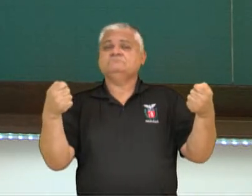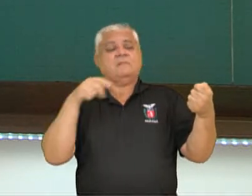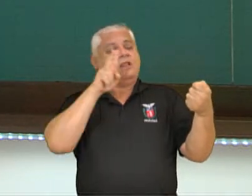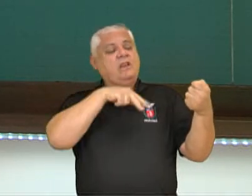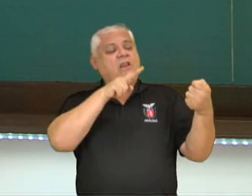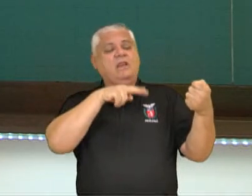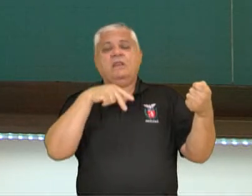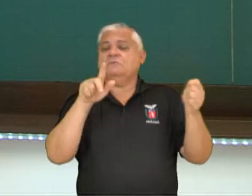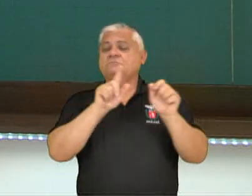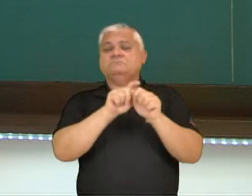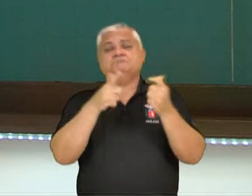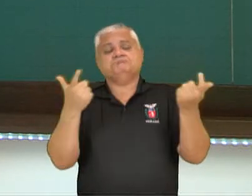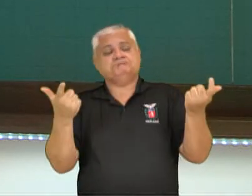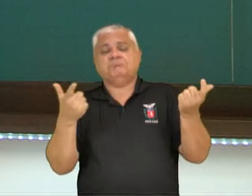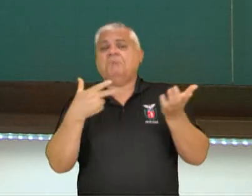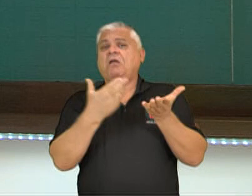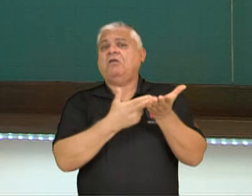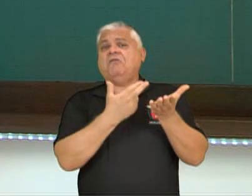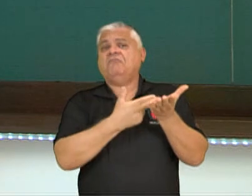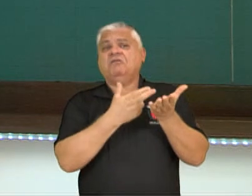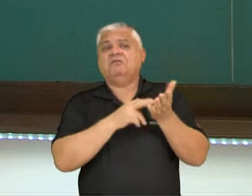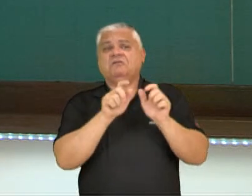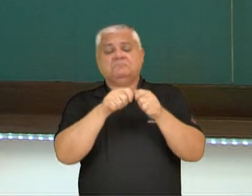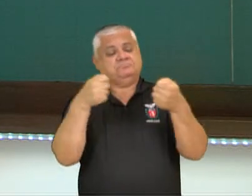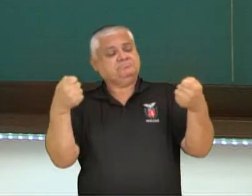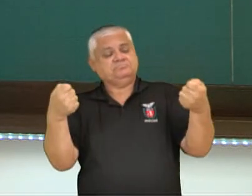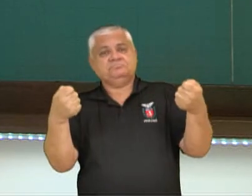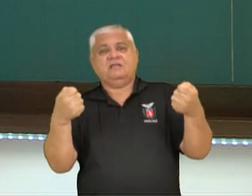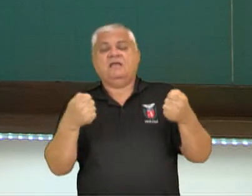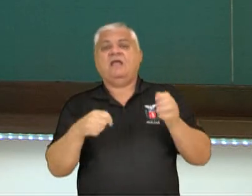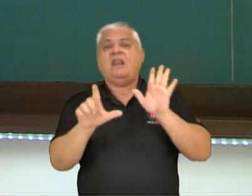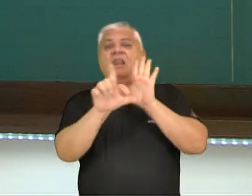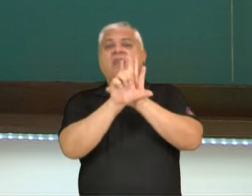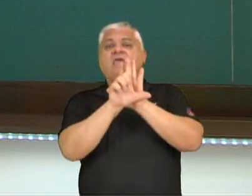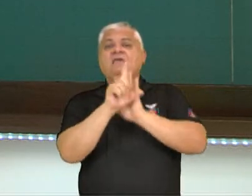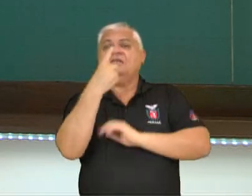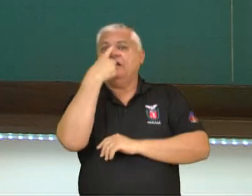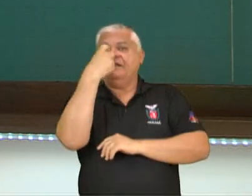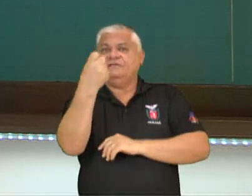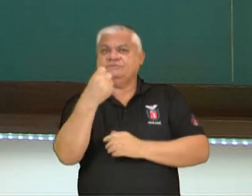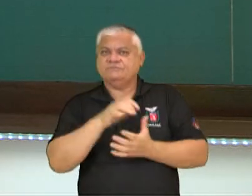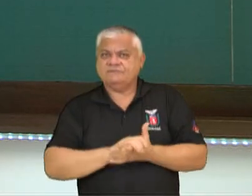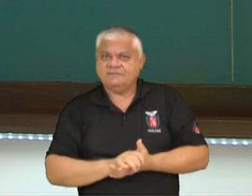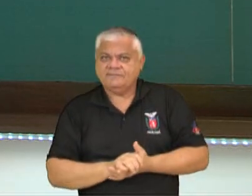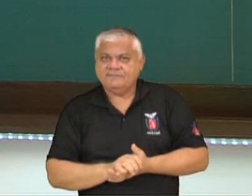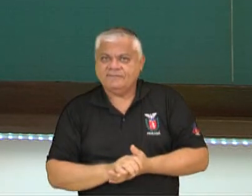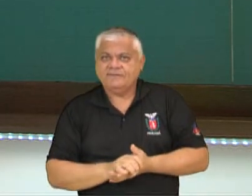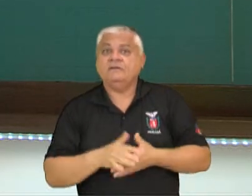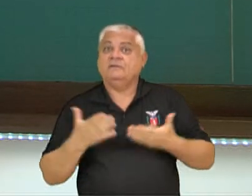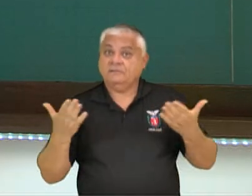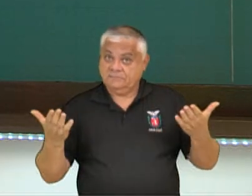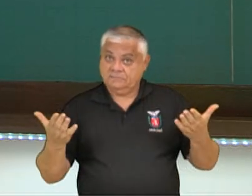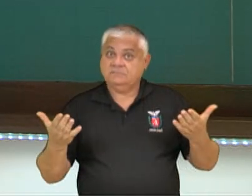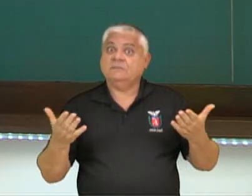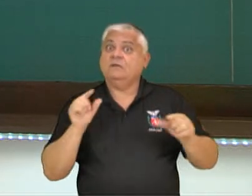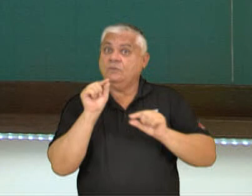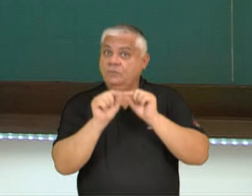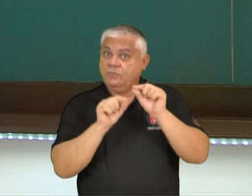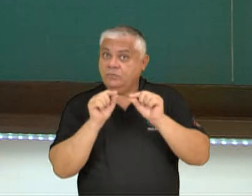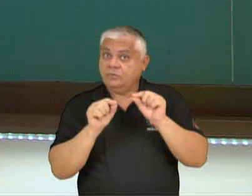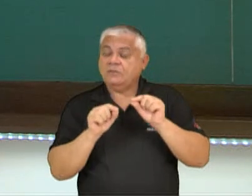lendo ali é um livro ou uma revista, né, Lei do Lixo. Né? Então, observem aí que houve aí uma